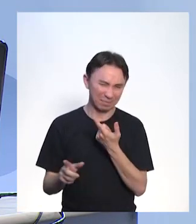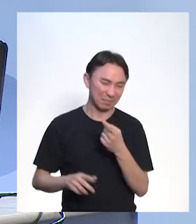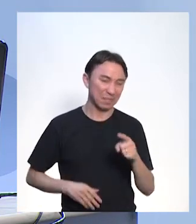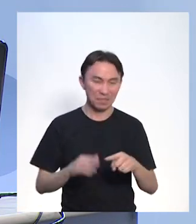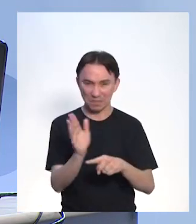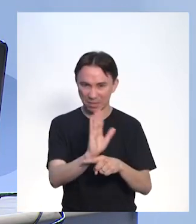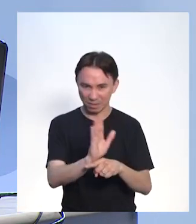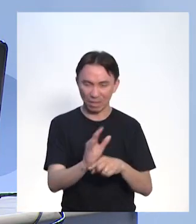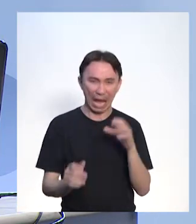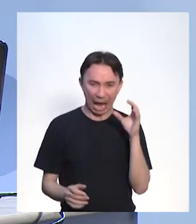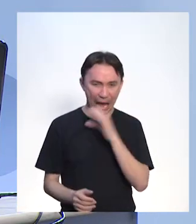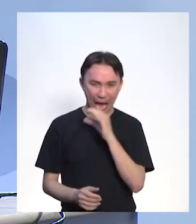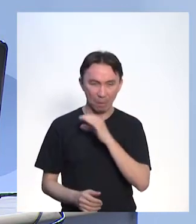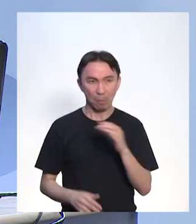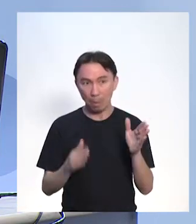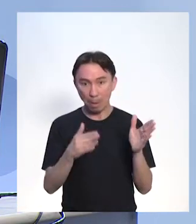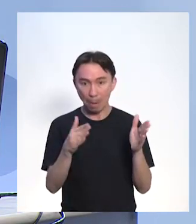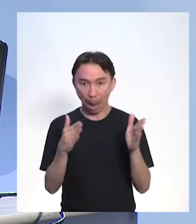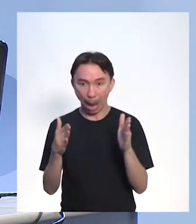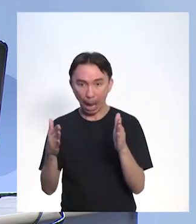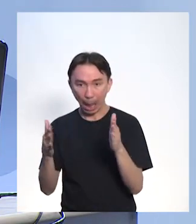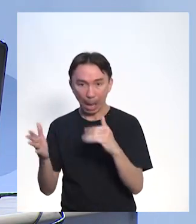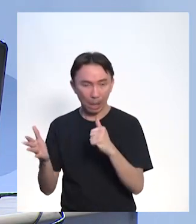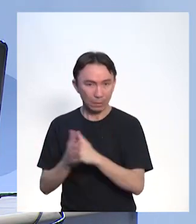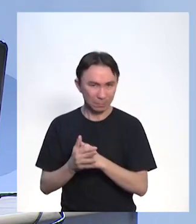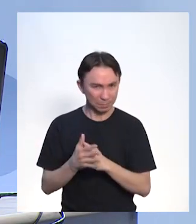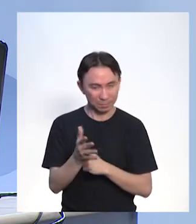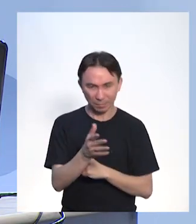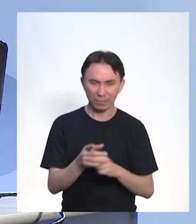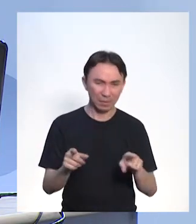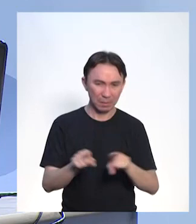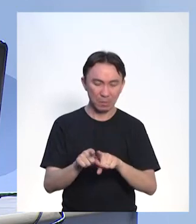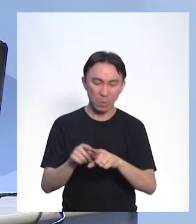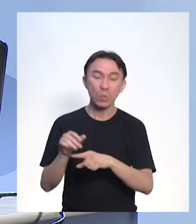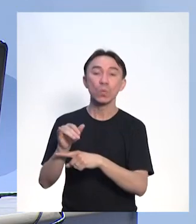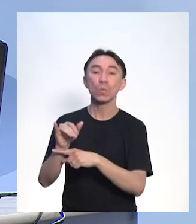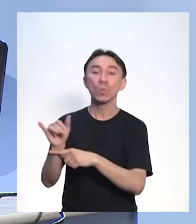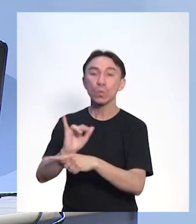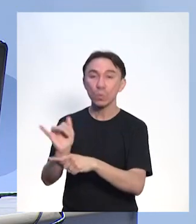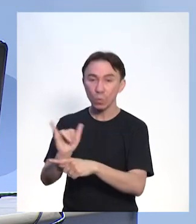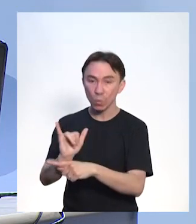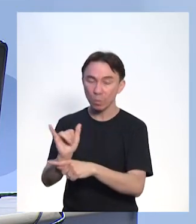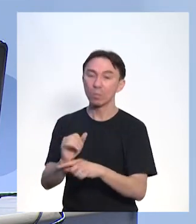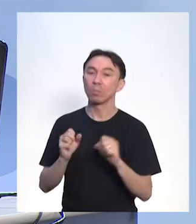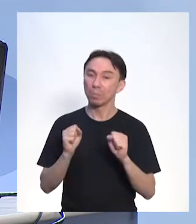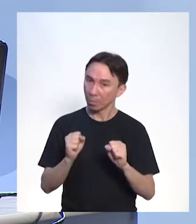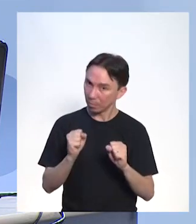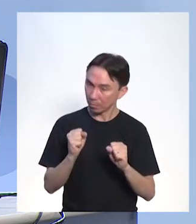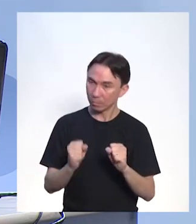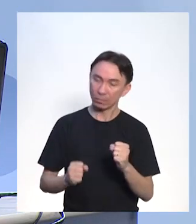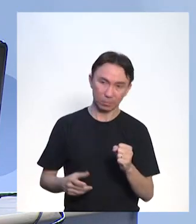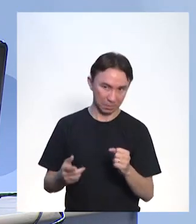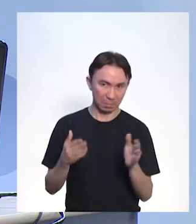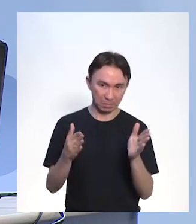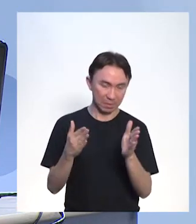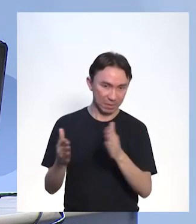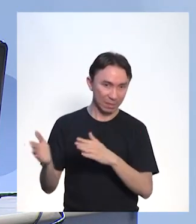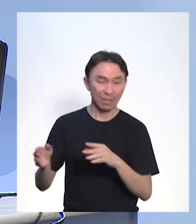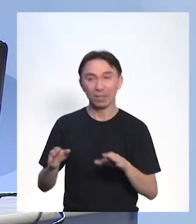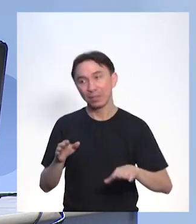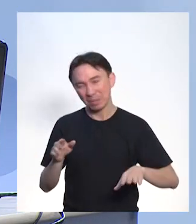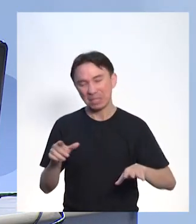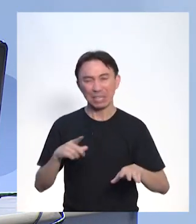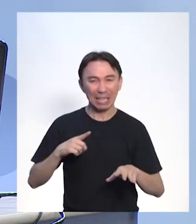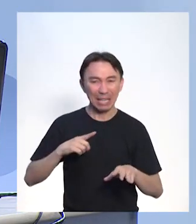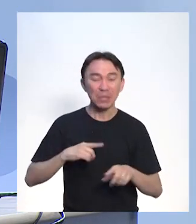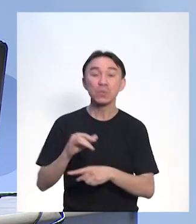é um pouco rápido, né? E aí, esse vídeo está disponível no YouTube, só que a gente não pode passar direto do YouTube, porque às vezes sobe uma propaganda e do nada, né?